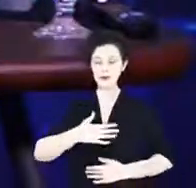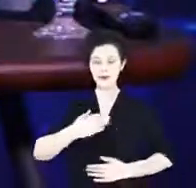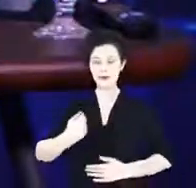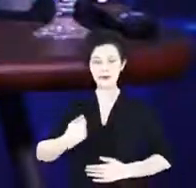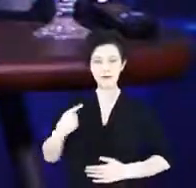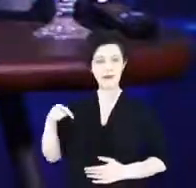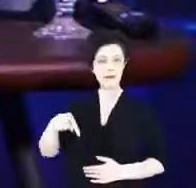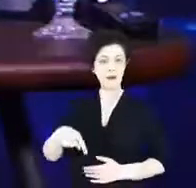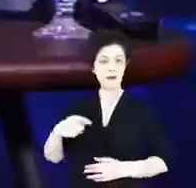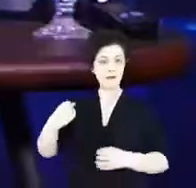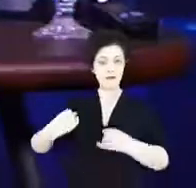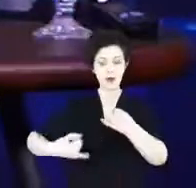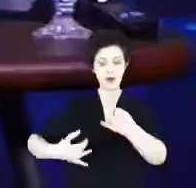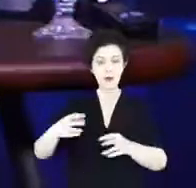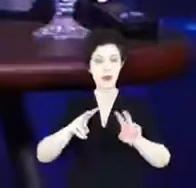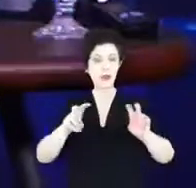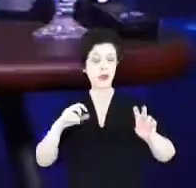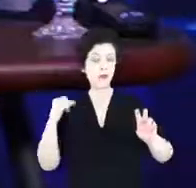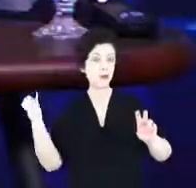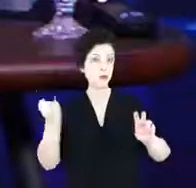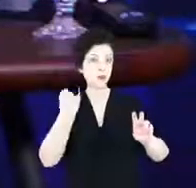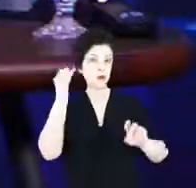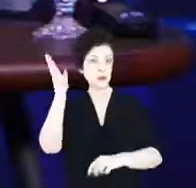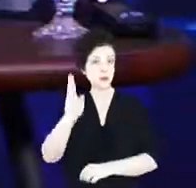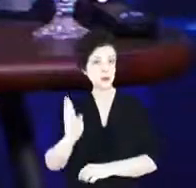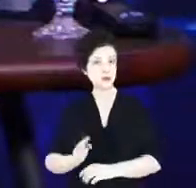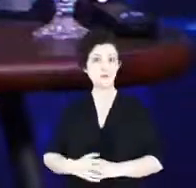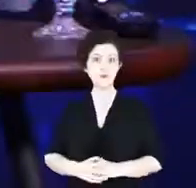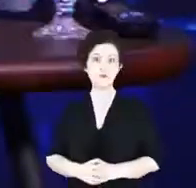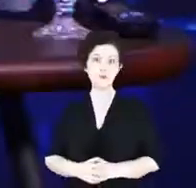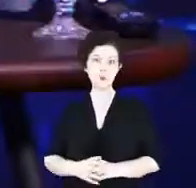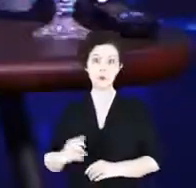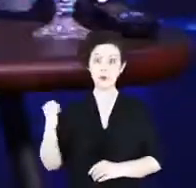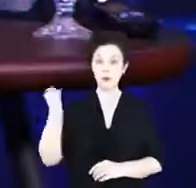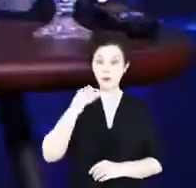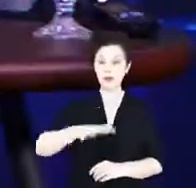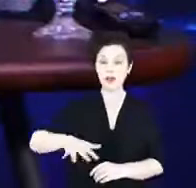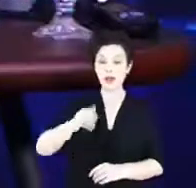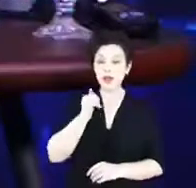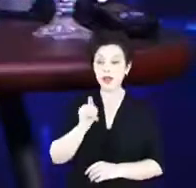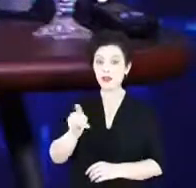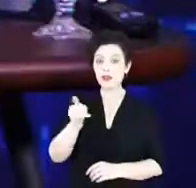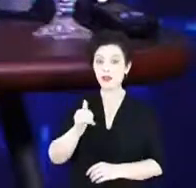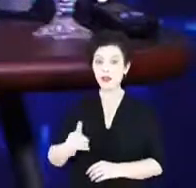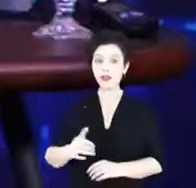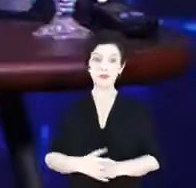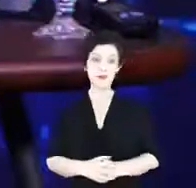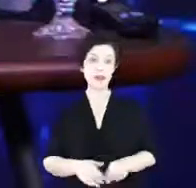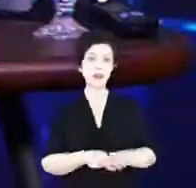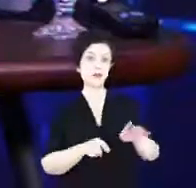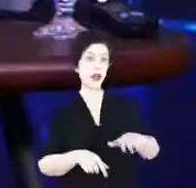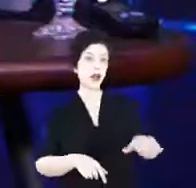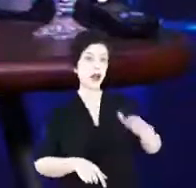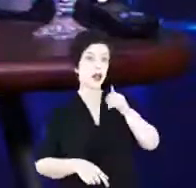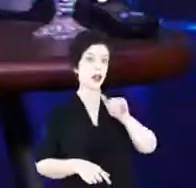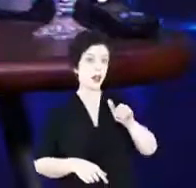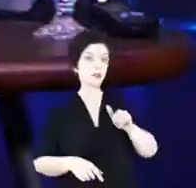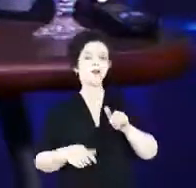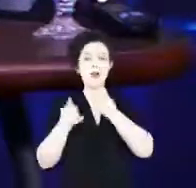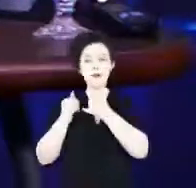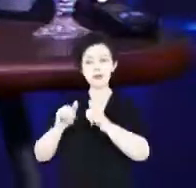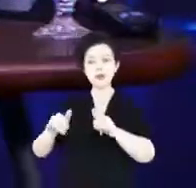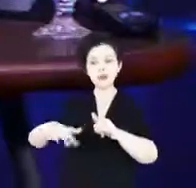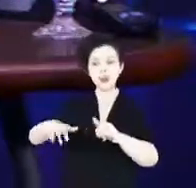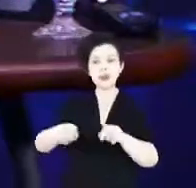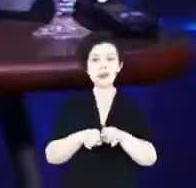falar sobre esse tema tão relevante para o Brasil, tão relevante para o setor de energia e para o setor elétrico. Renato,